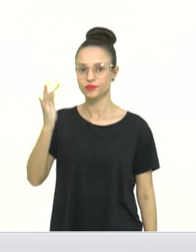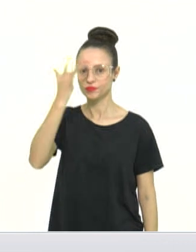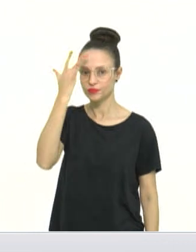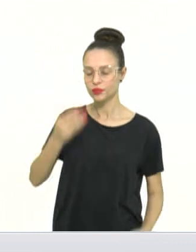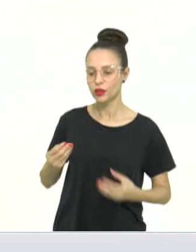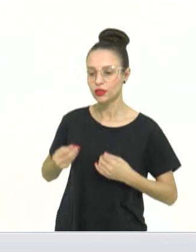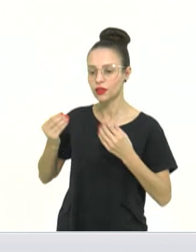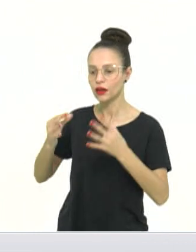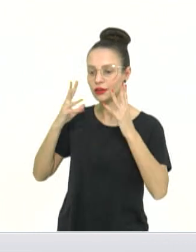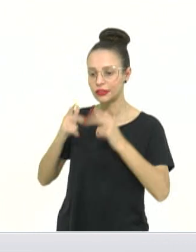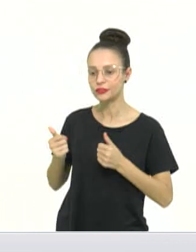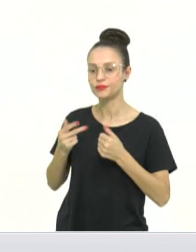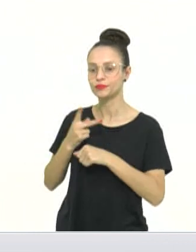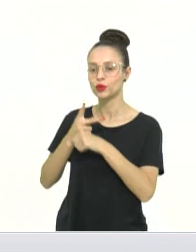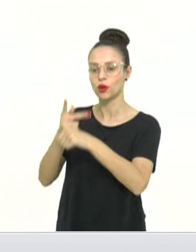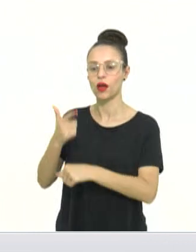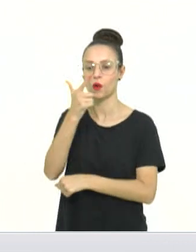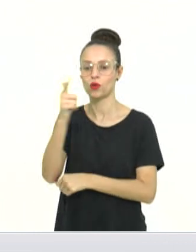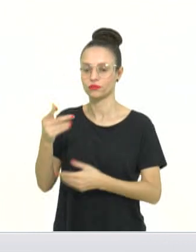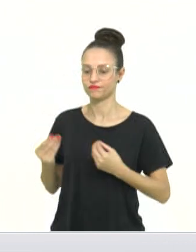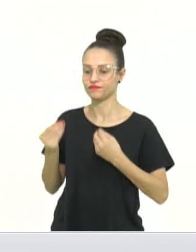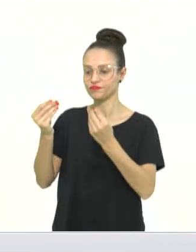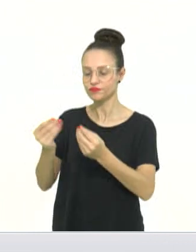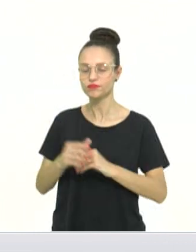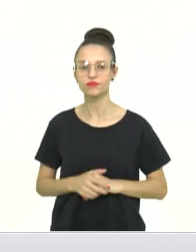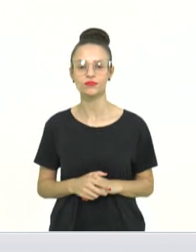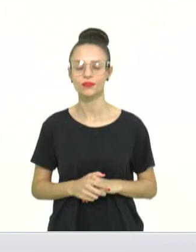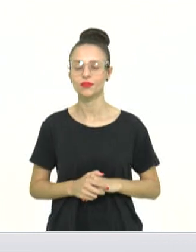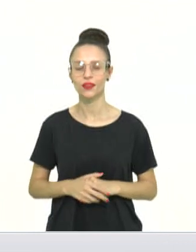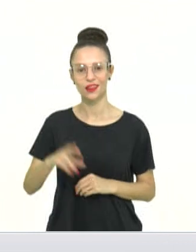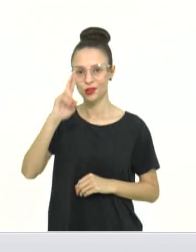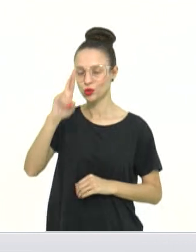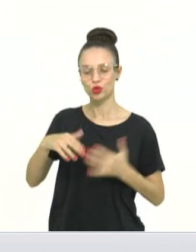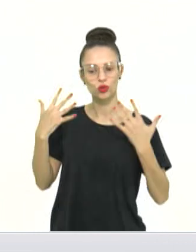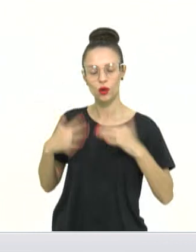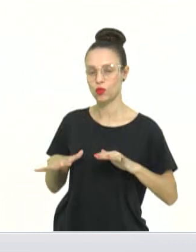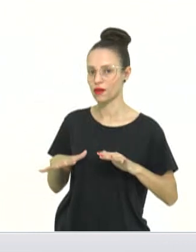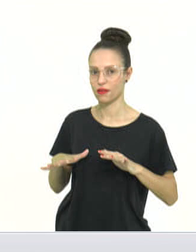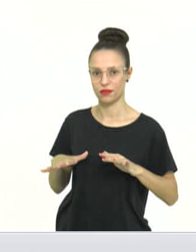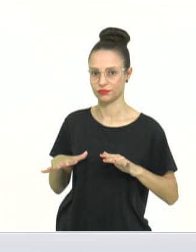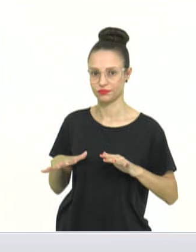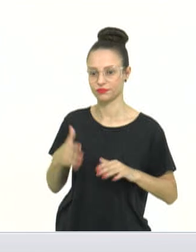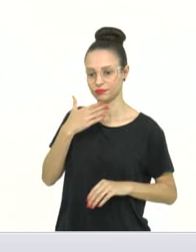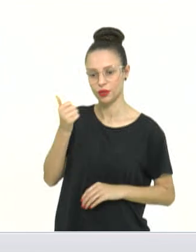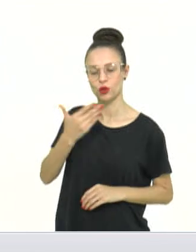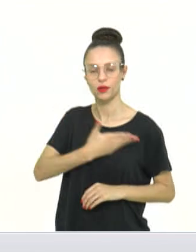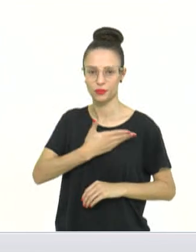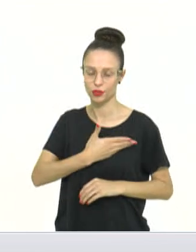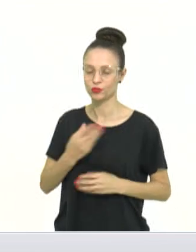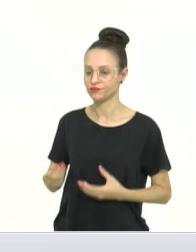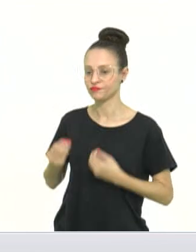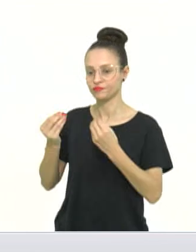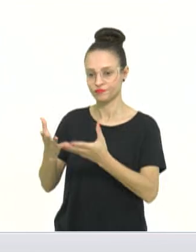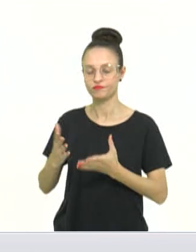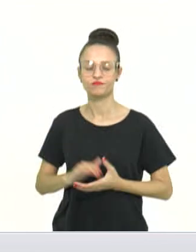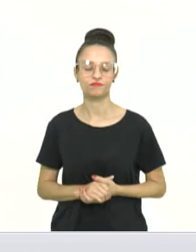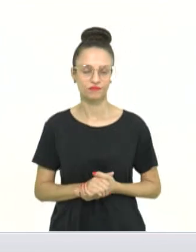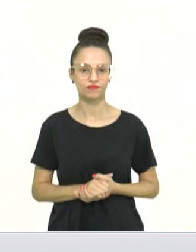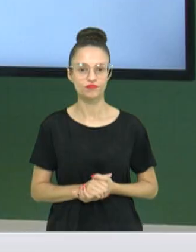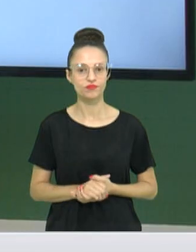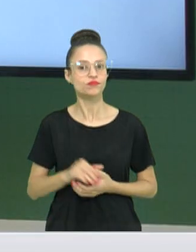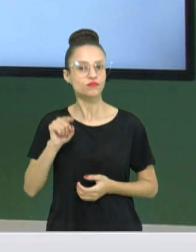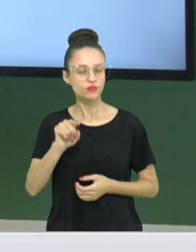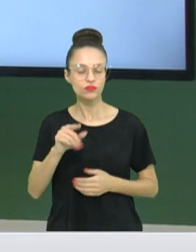para os seus pets. São donos que não querem mais seus melhores amigos, outrora animais de estimação,